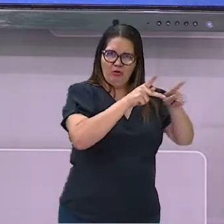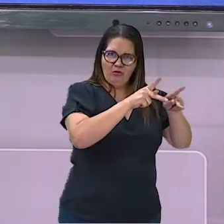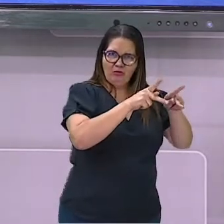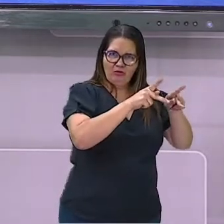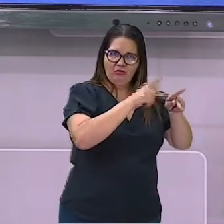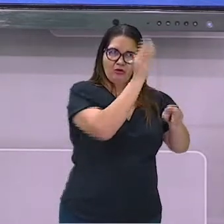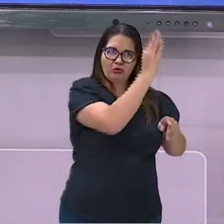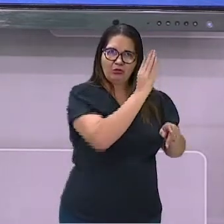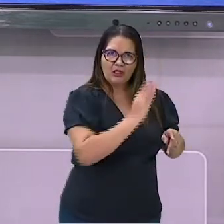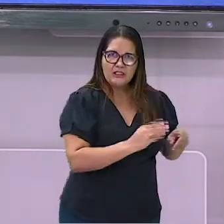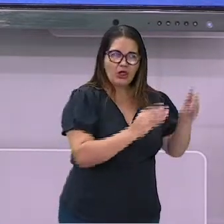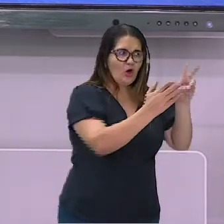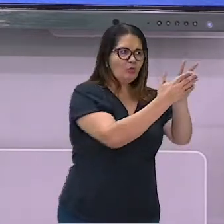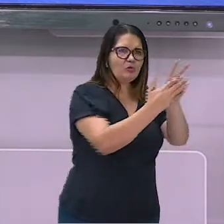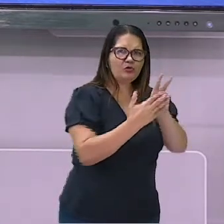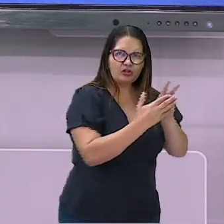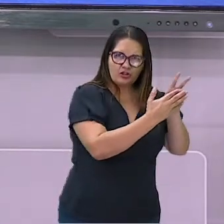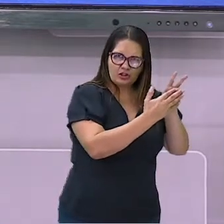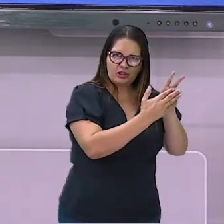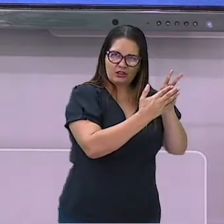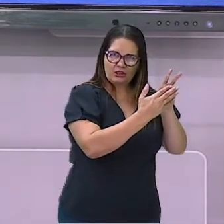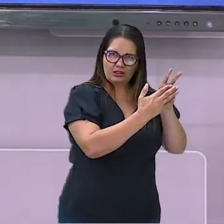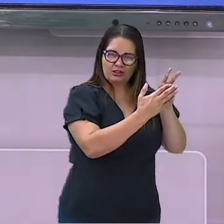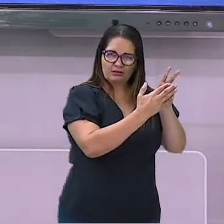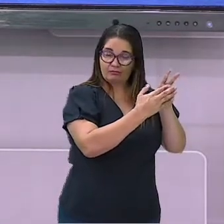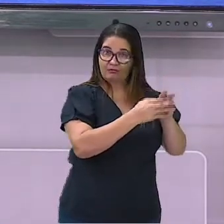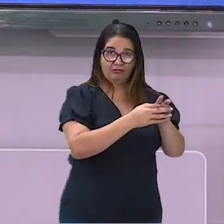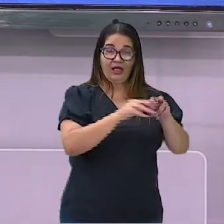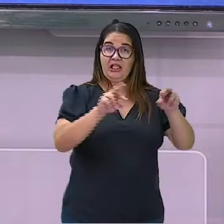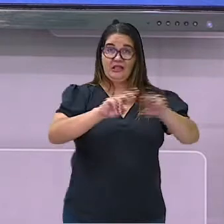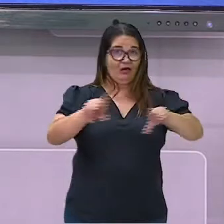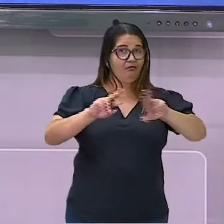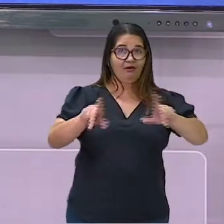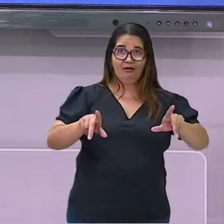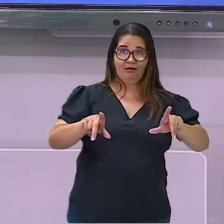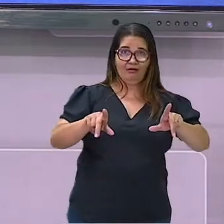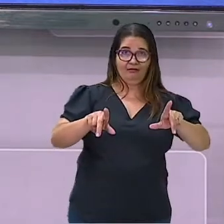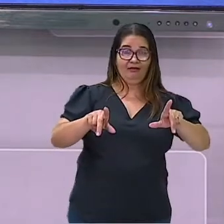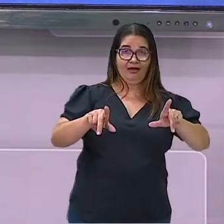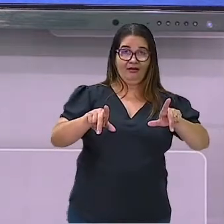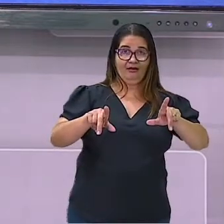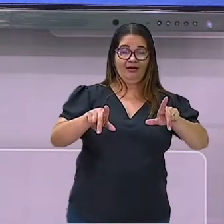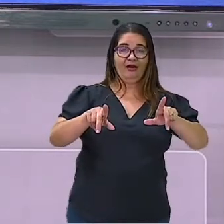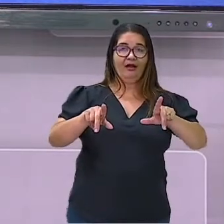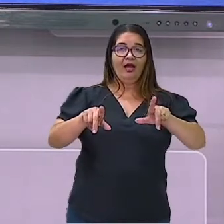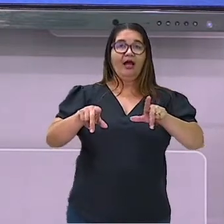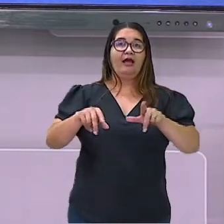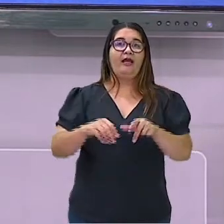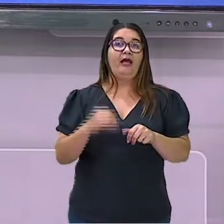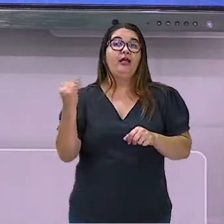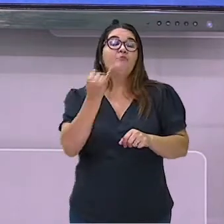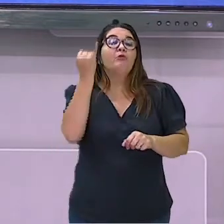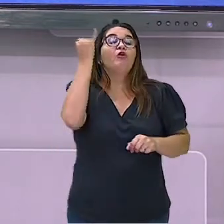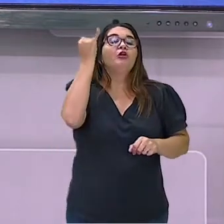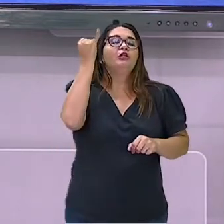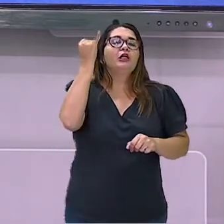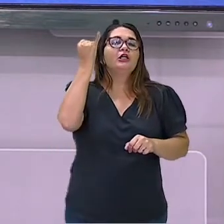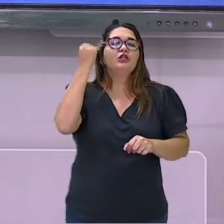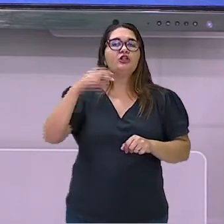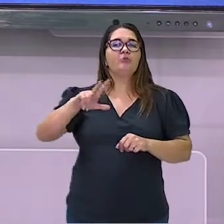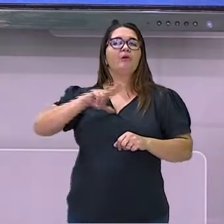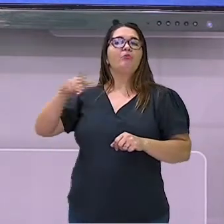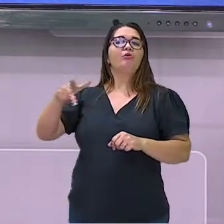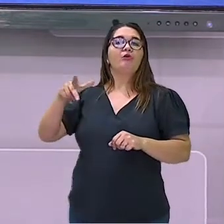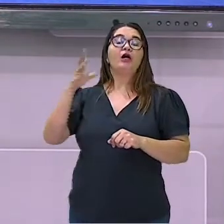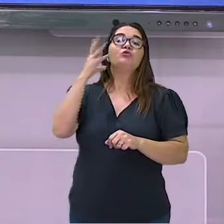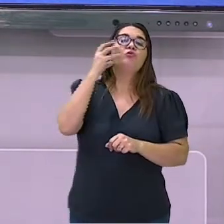Brasil ele é produtor, ele não é industrial, por isso que nós estamos na categoria de país de terceiro